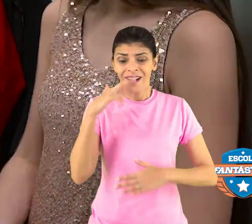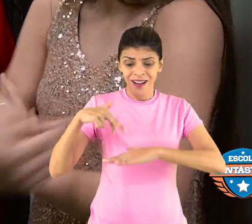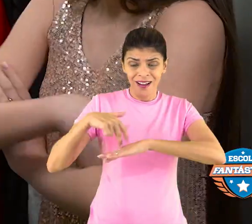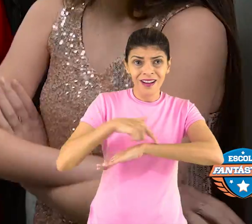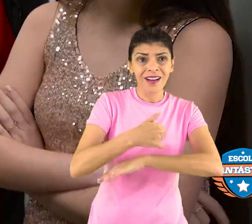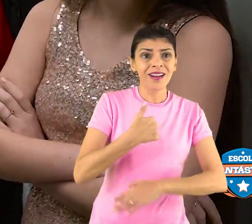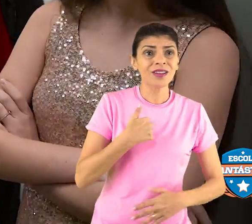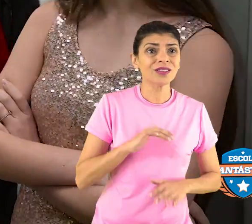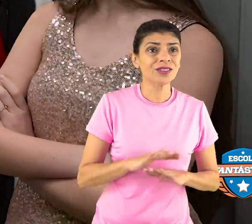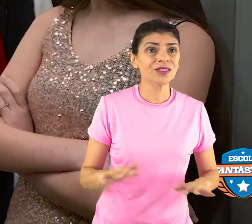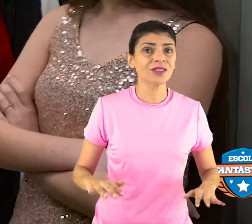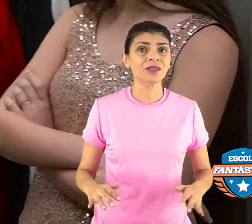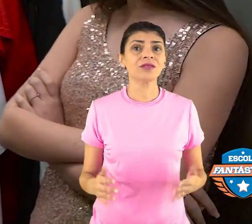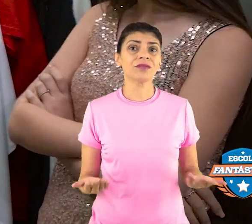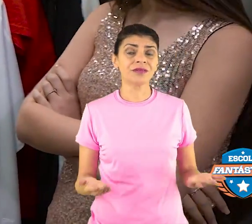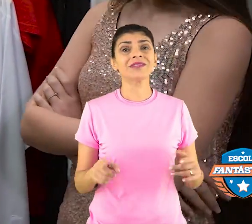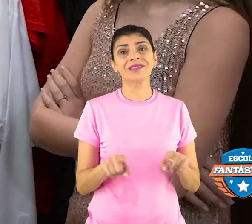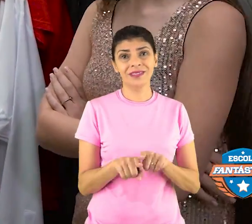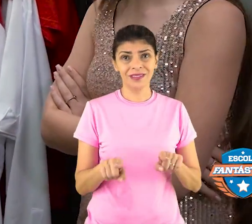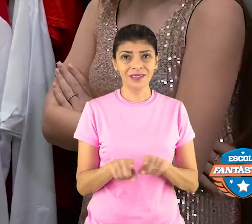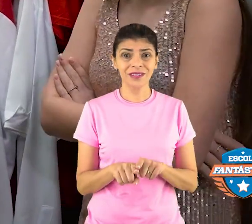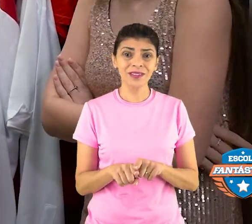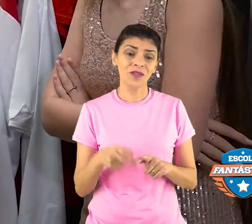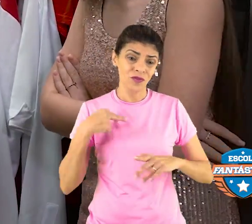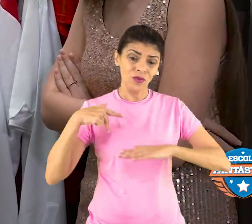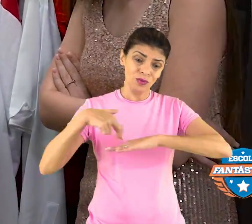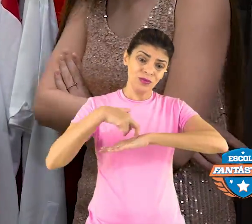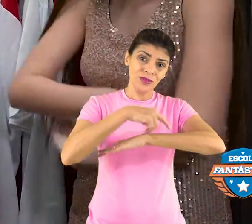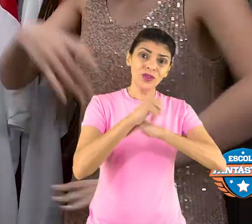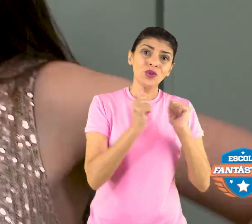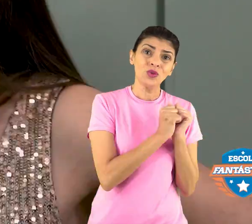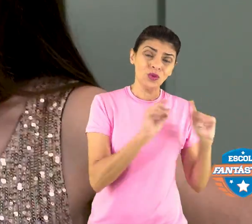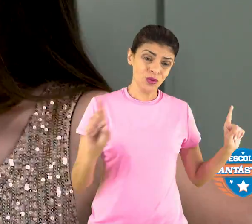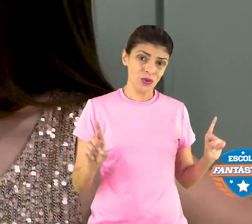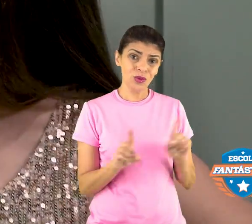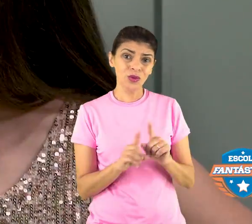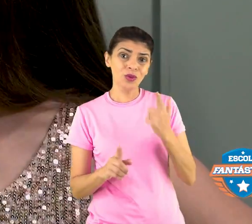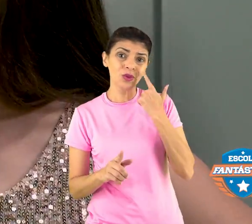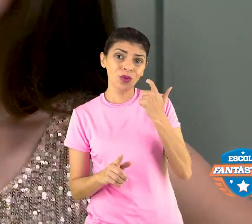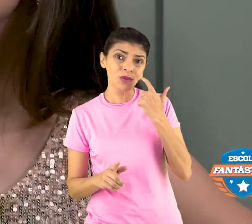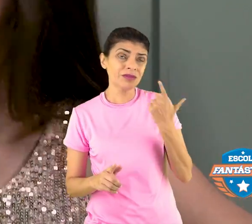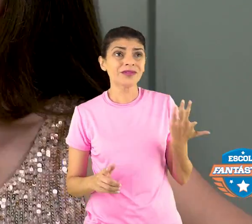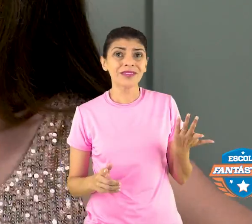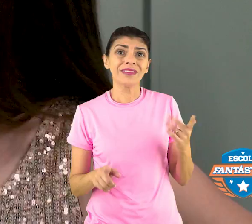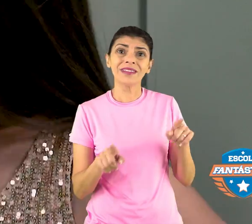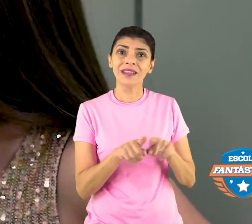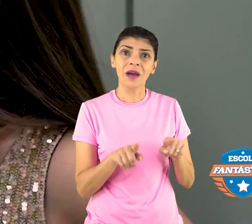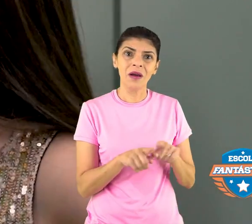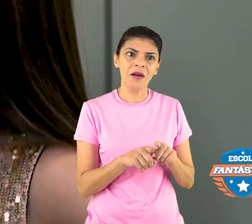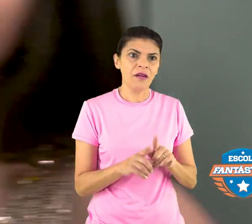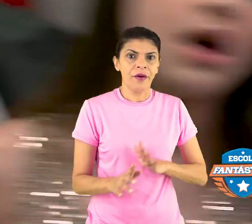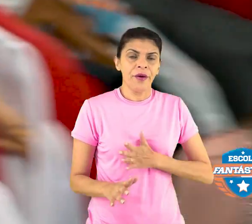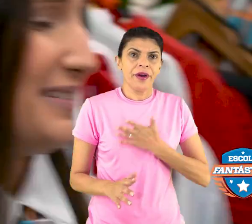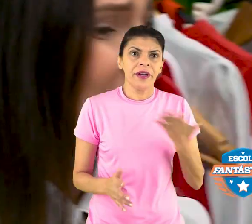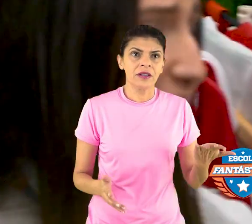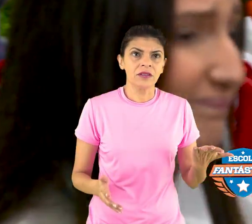ver. Enquanto isso, eu vou desfilar com o Lucas, que é a maior vergonha alheia da face da